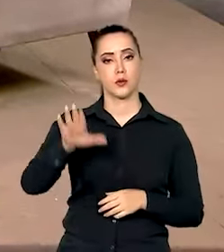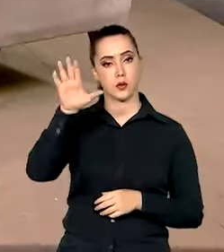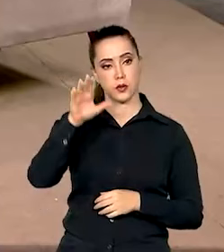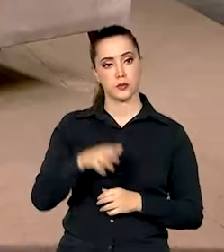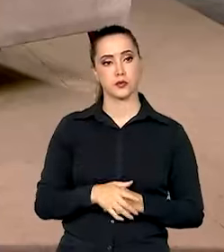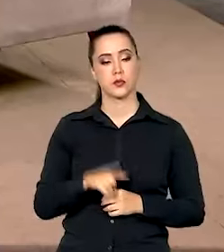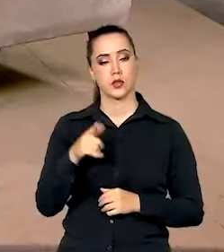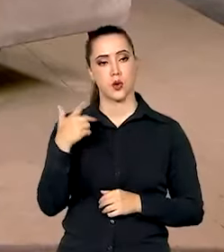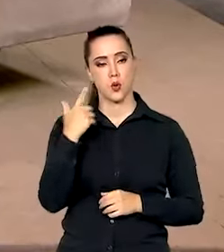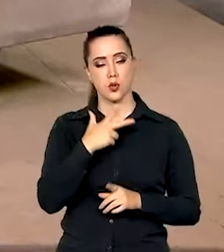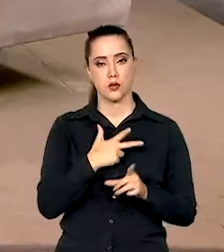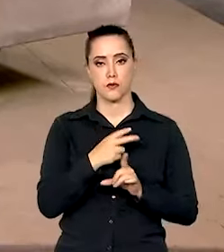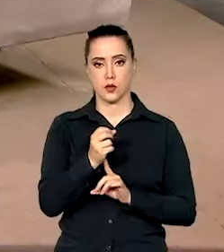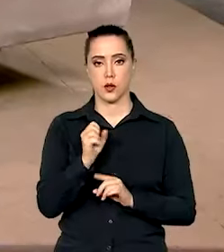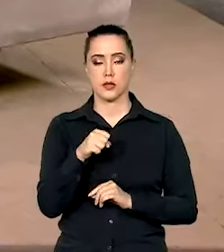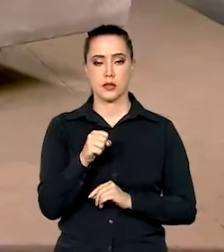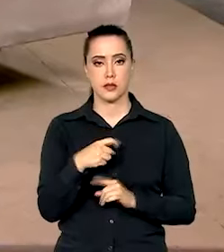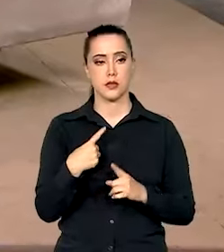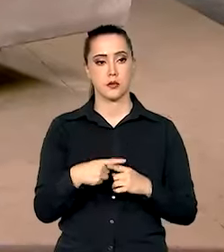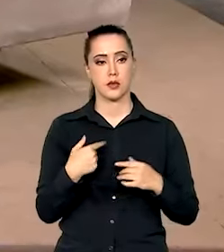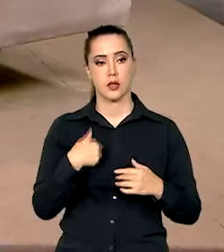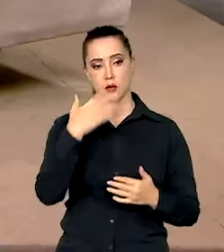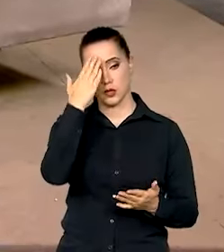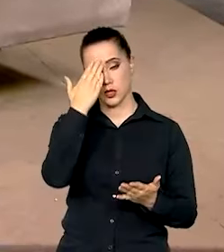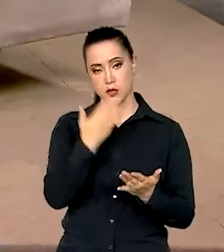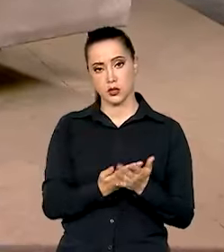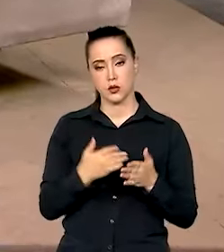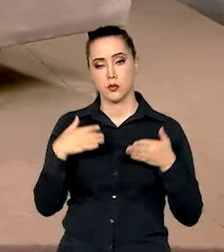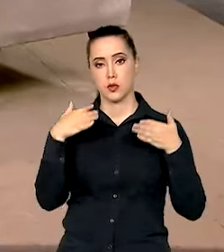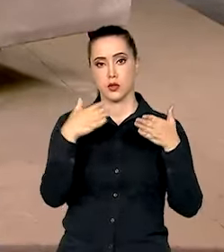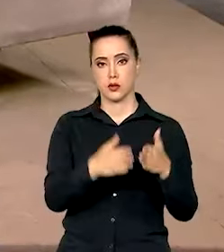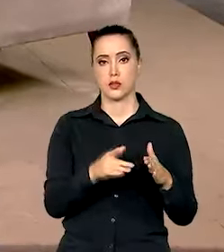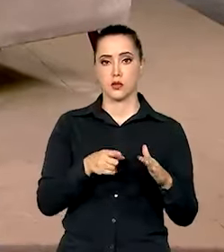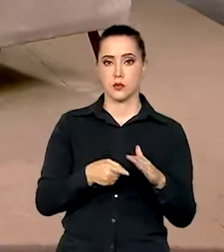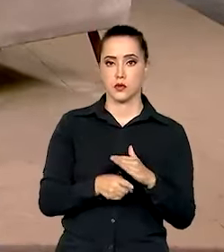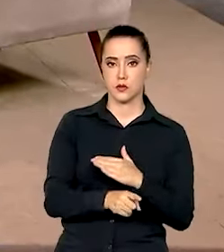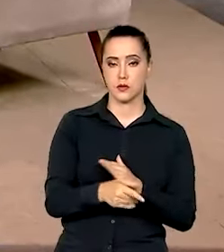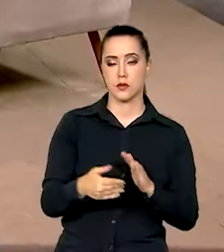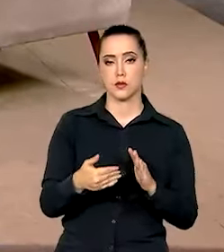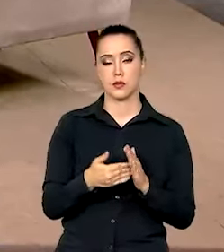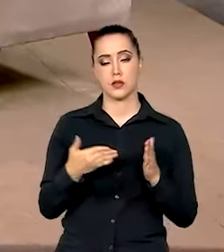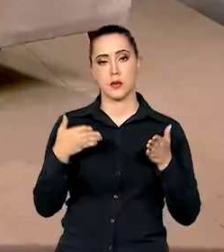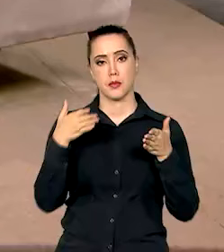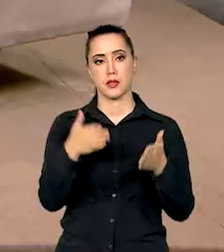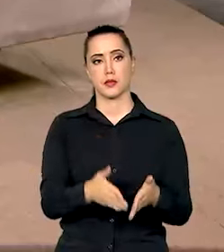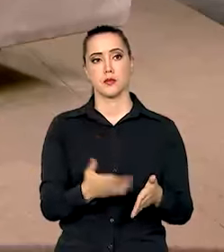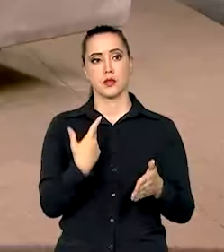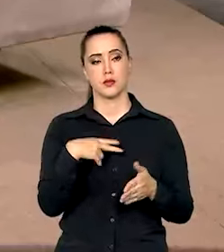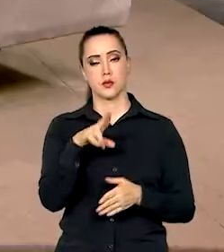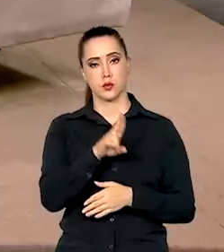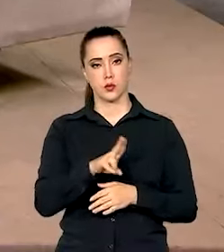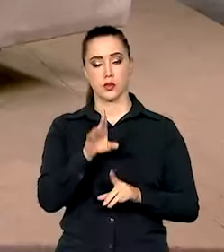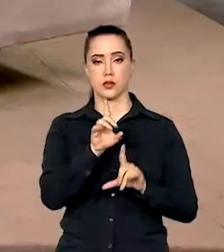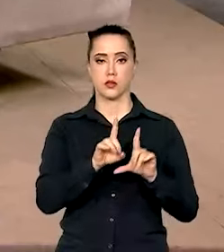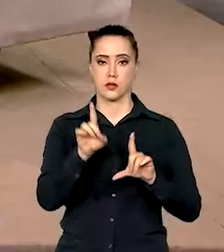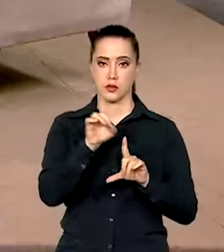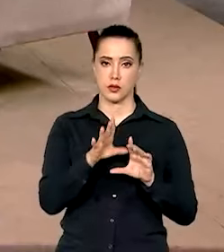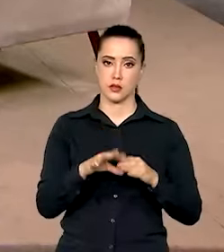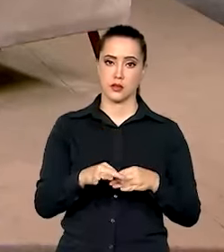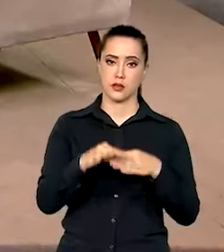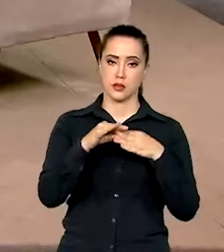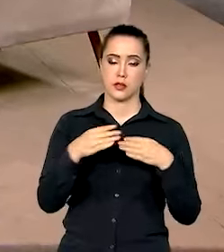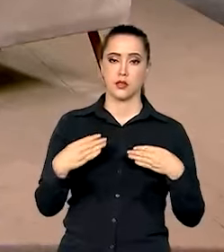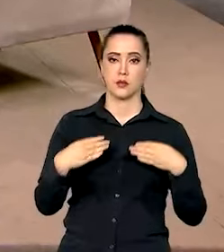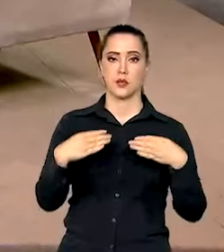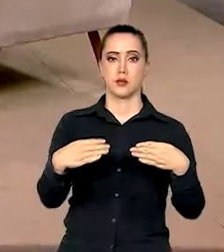foi um sucesso. Eu acho que faz parte de um processo de aprofundamento da participação por vias digitais, liderada pelo ministro